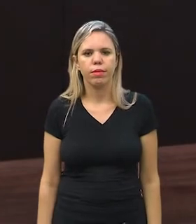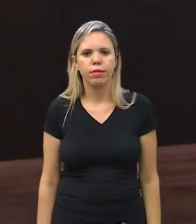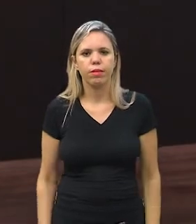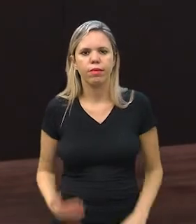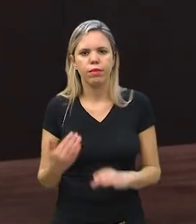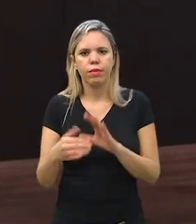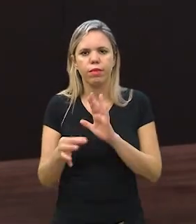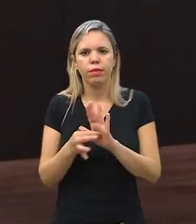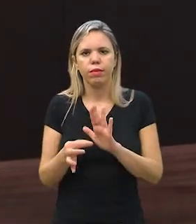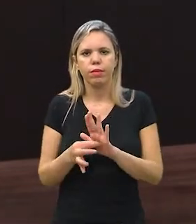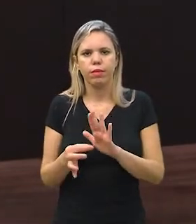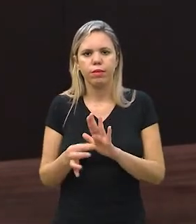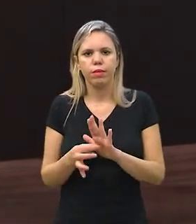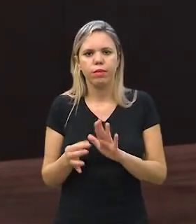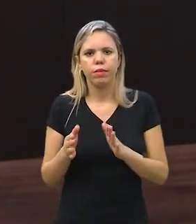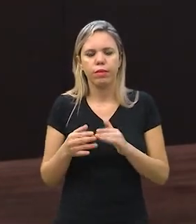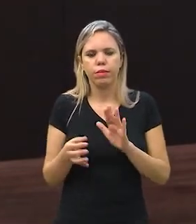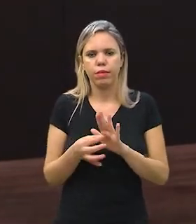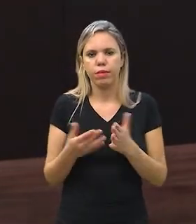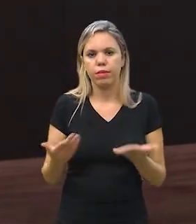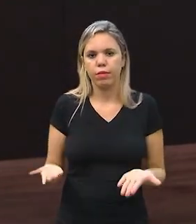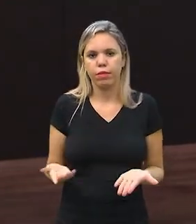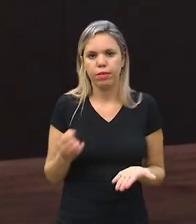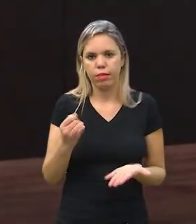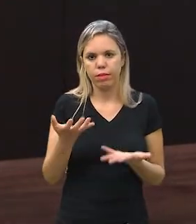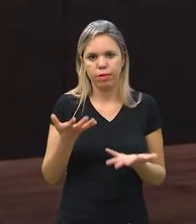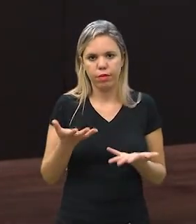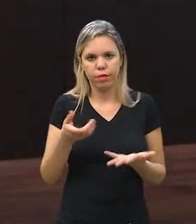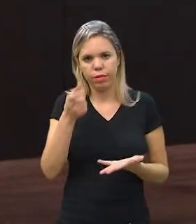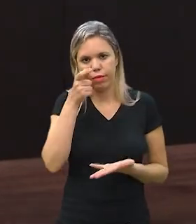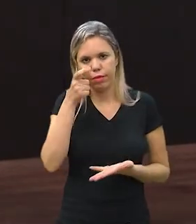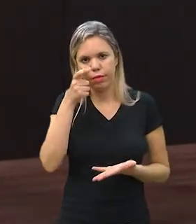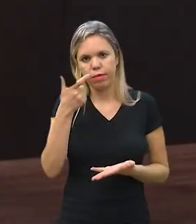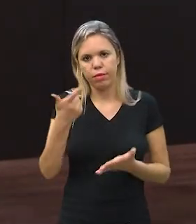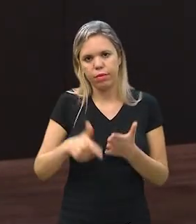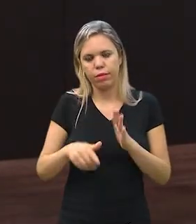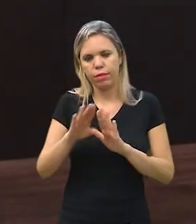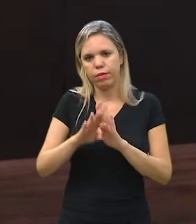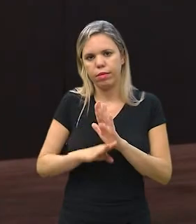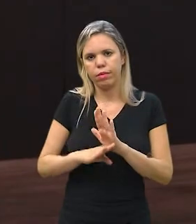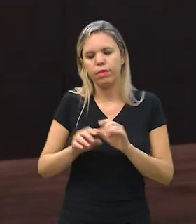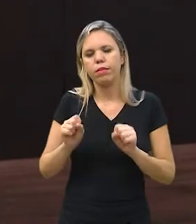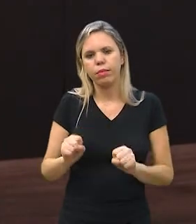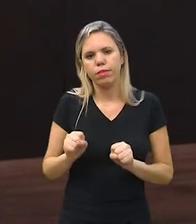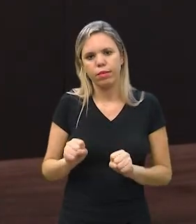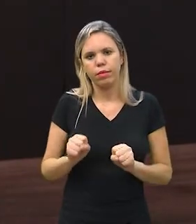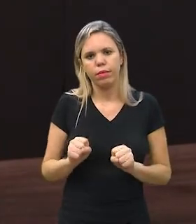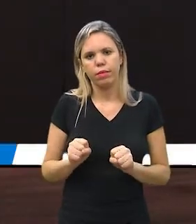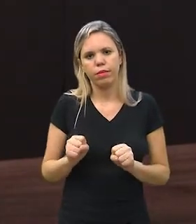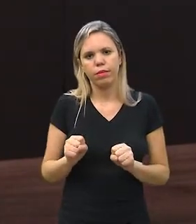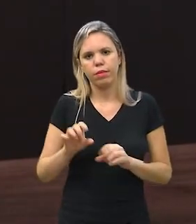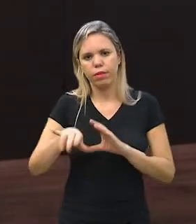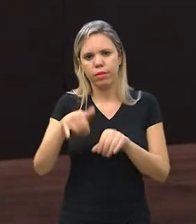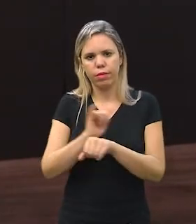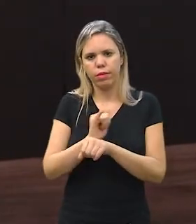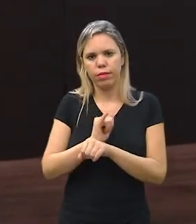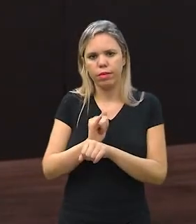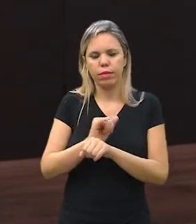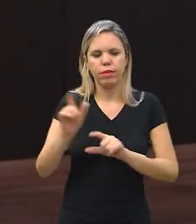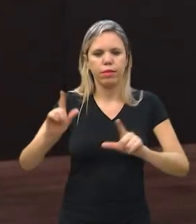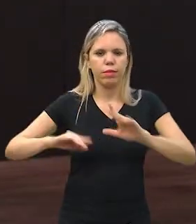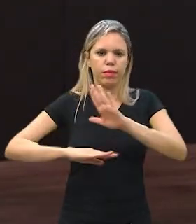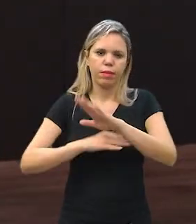19 97829 3776. Mande a sua sugestão, a sua opinião. E se você quiser assistir outros programas também, entre no